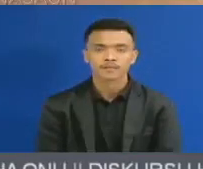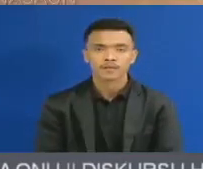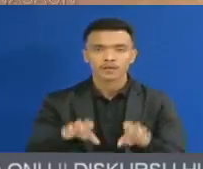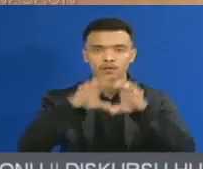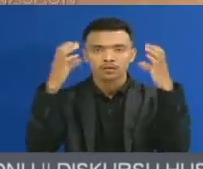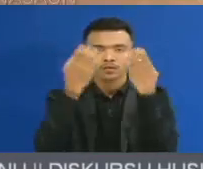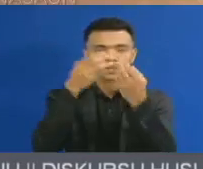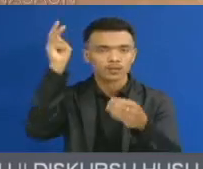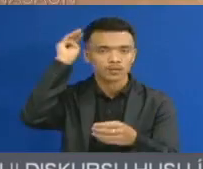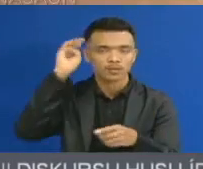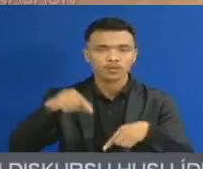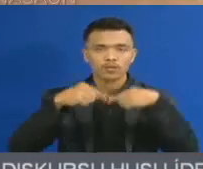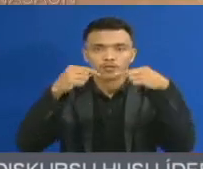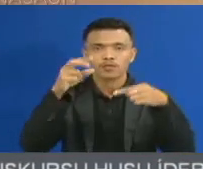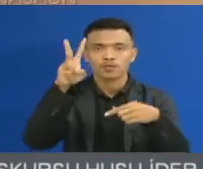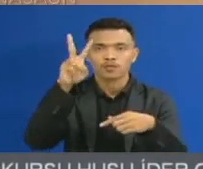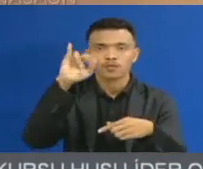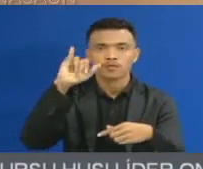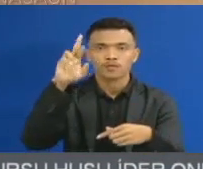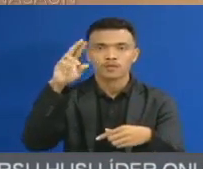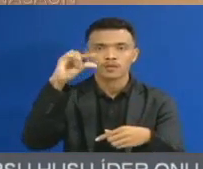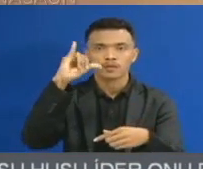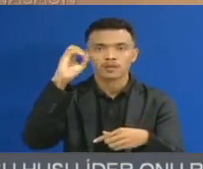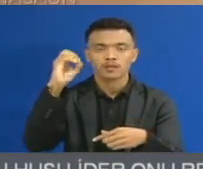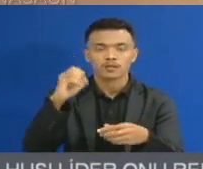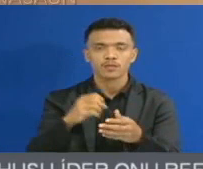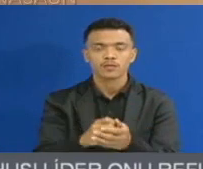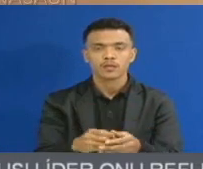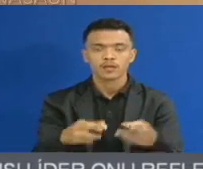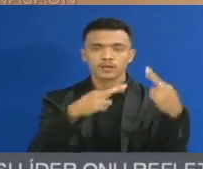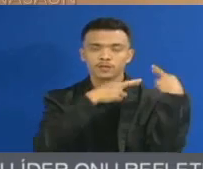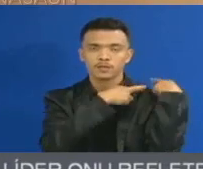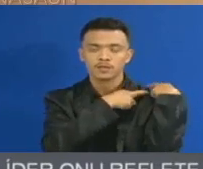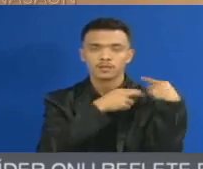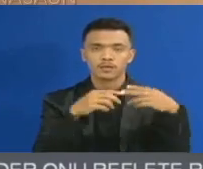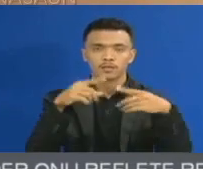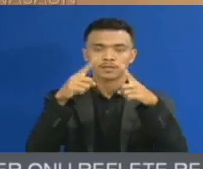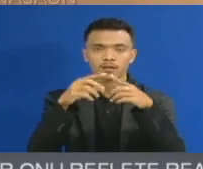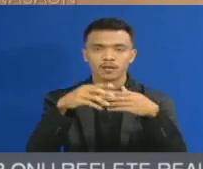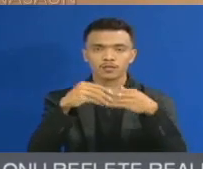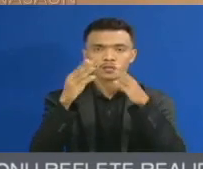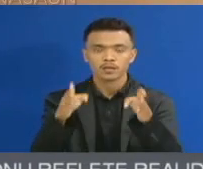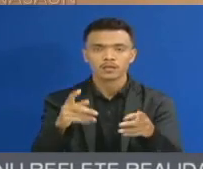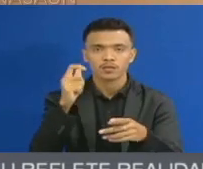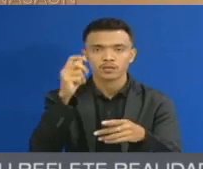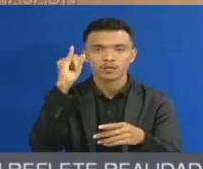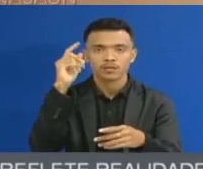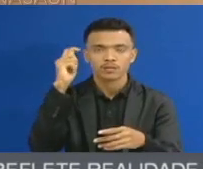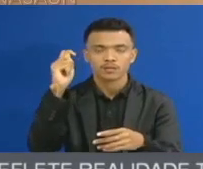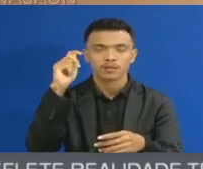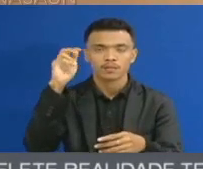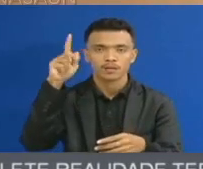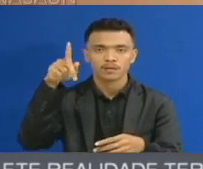Conselho Ministro nomeia Virgílio Smith, assume pasta Presidente Conselho Diretivo da Autoridade de Turismo Timor-Leste,